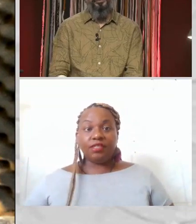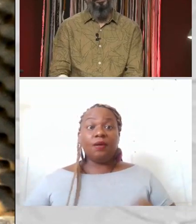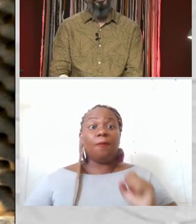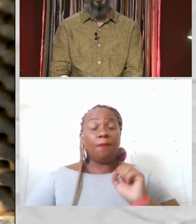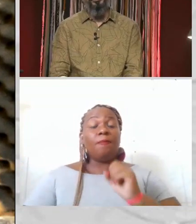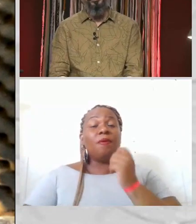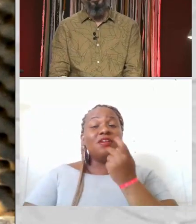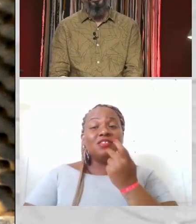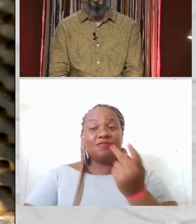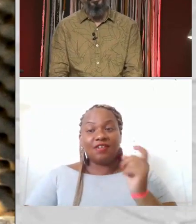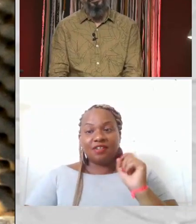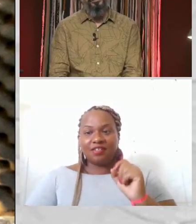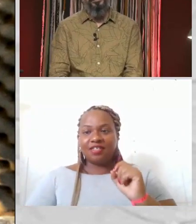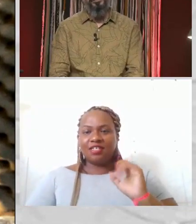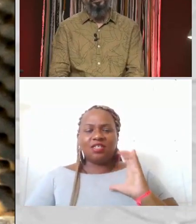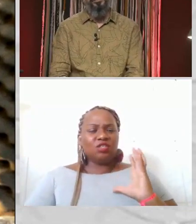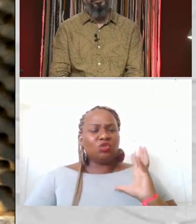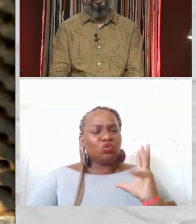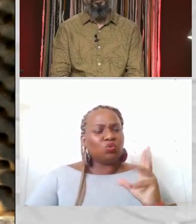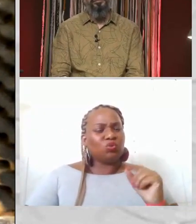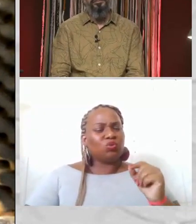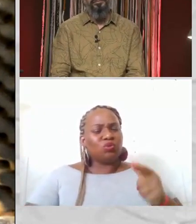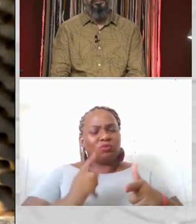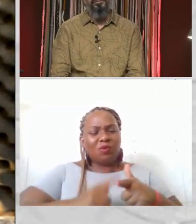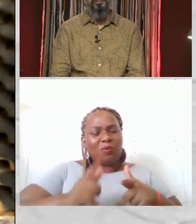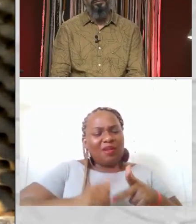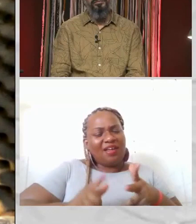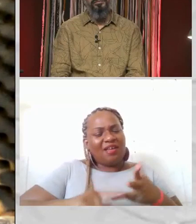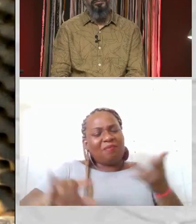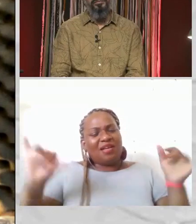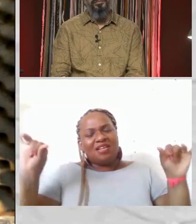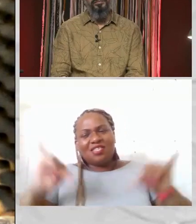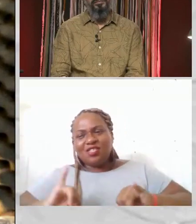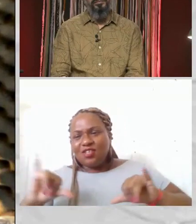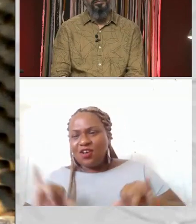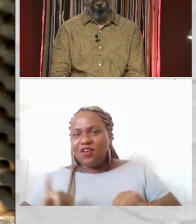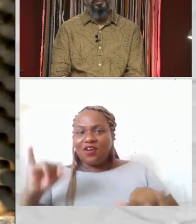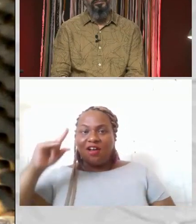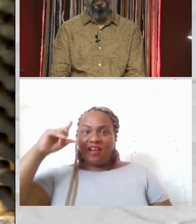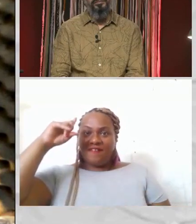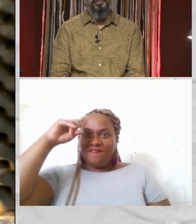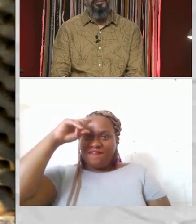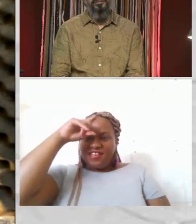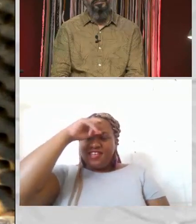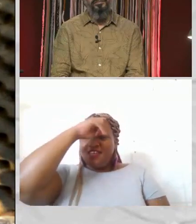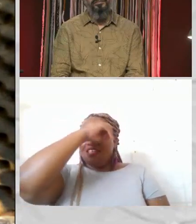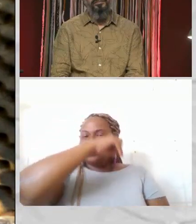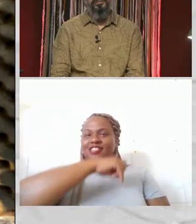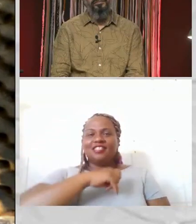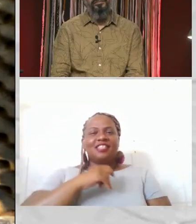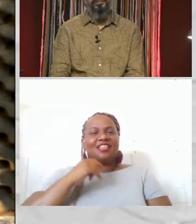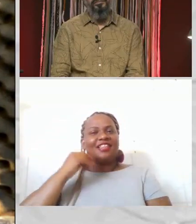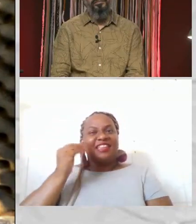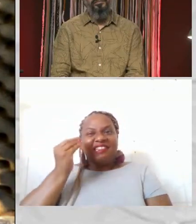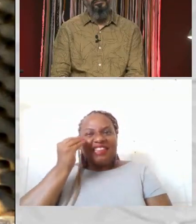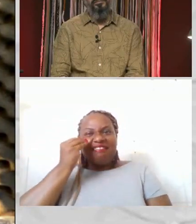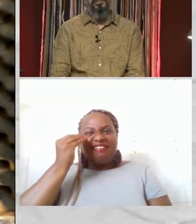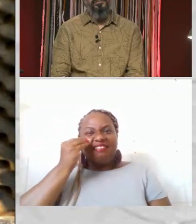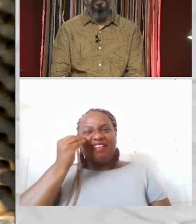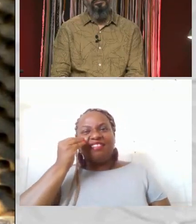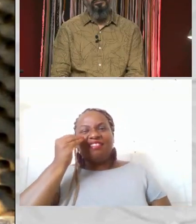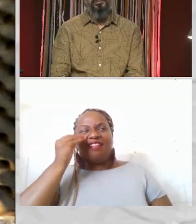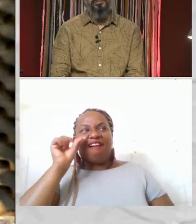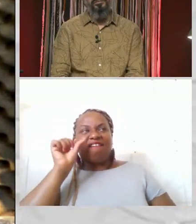essas dificuldades, com todas essas mazelas, com todas essas... tentativas de